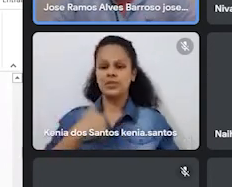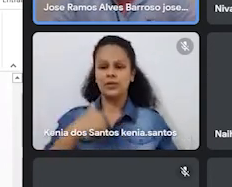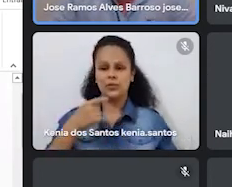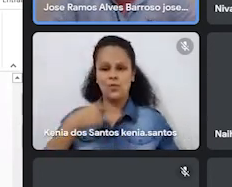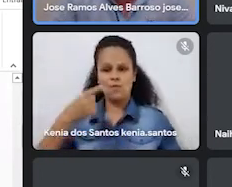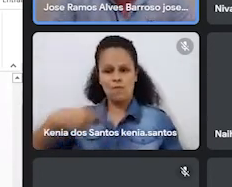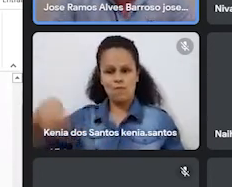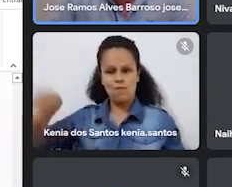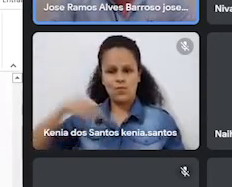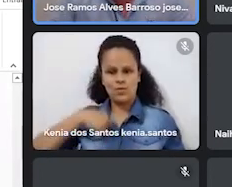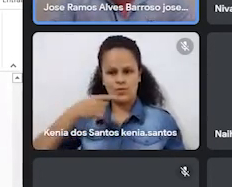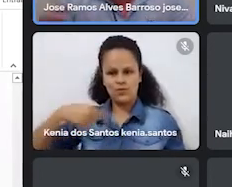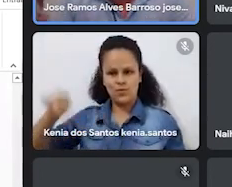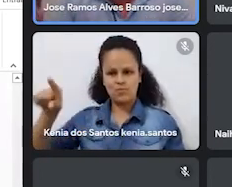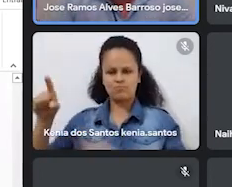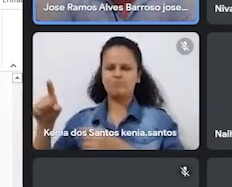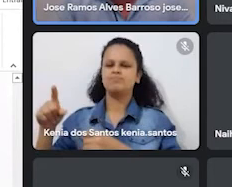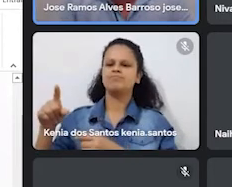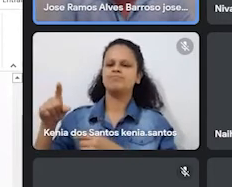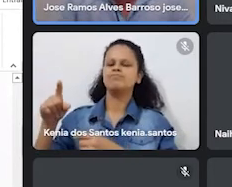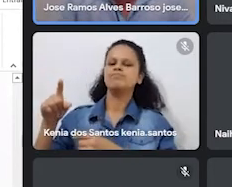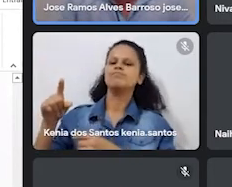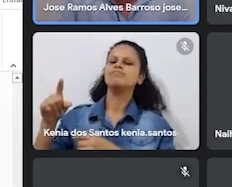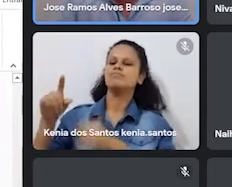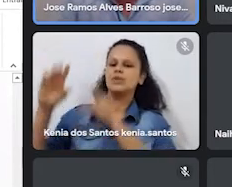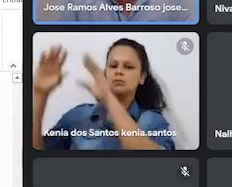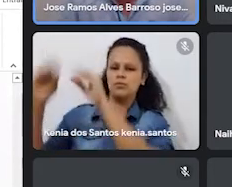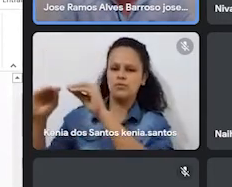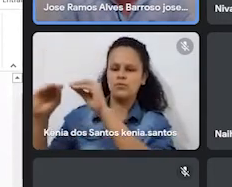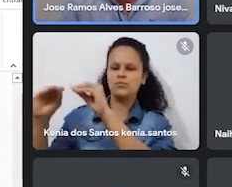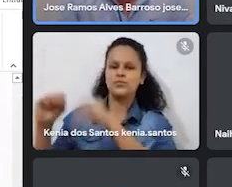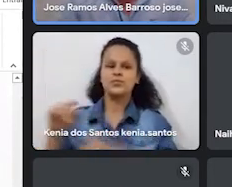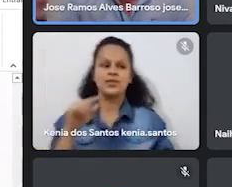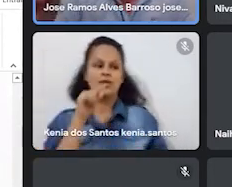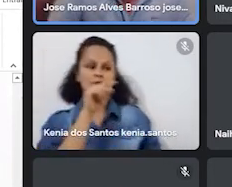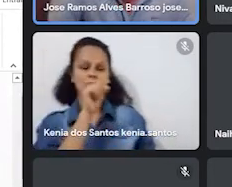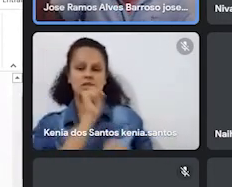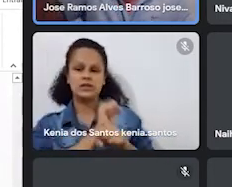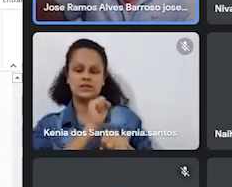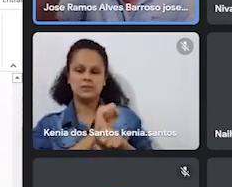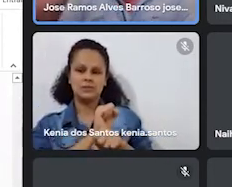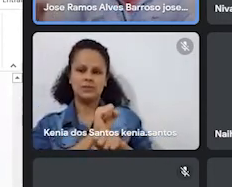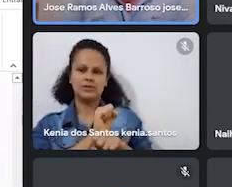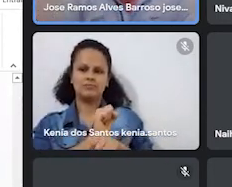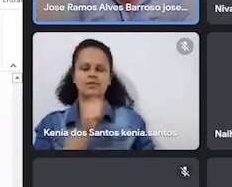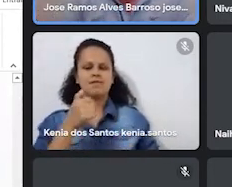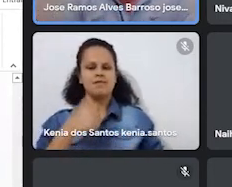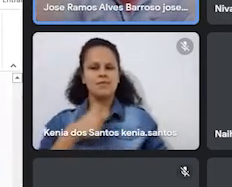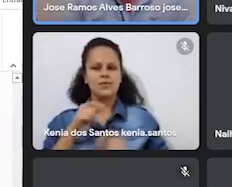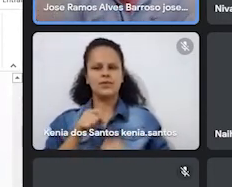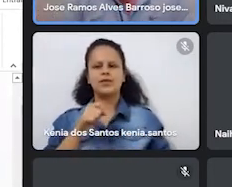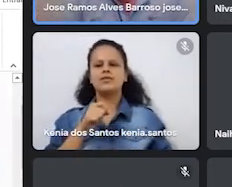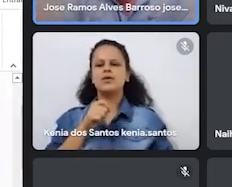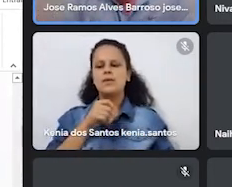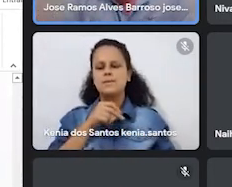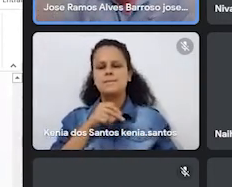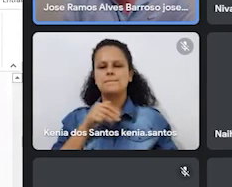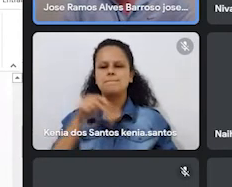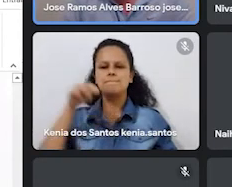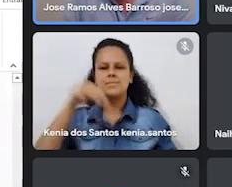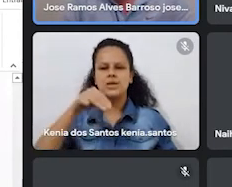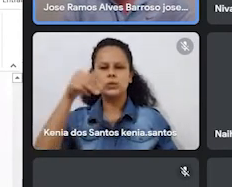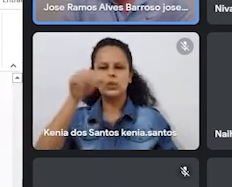desligar, e você fica aqui. Aí eu vou desligar, você espera 10 minutos, que é o tempo de eu colocar o aterramento, que é uma